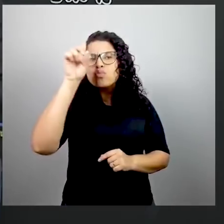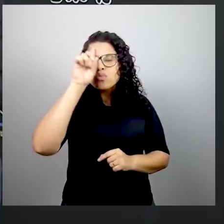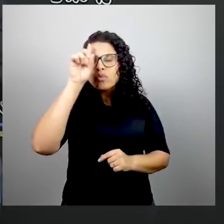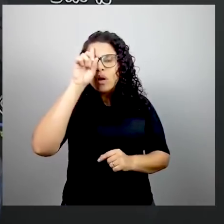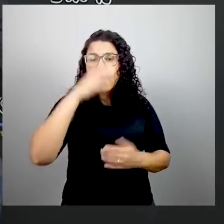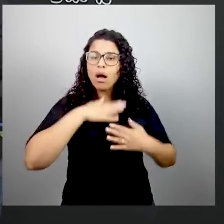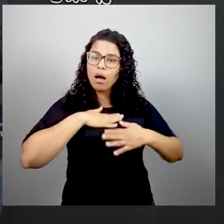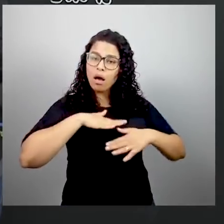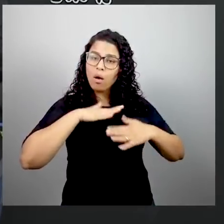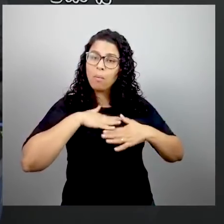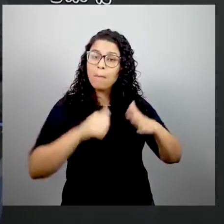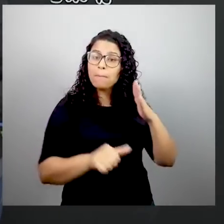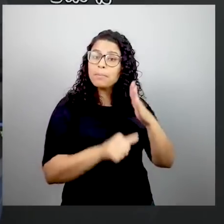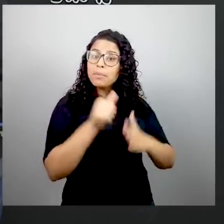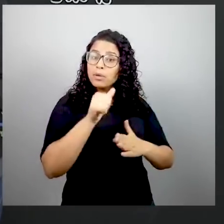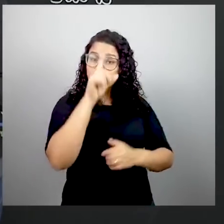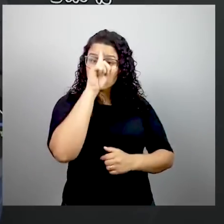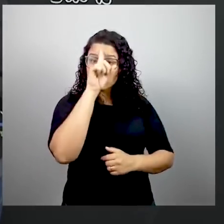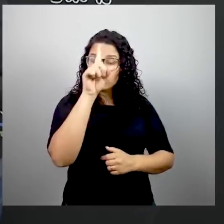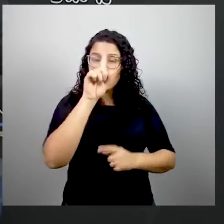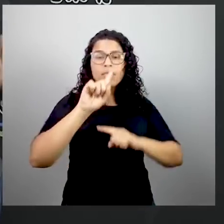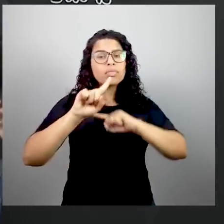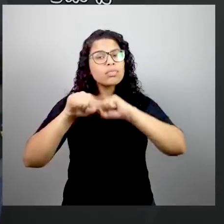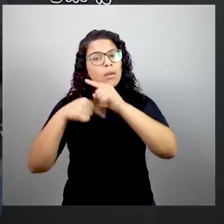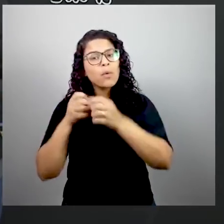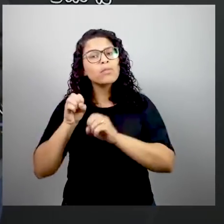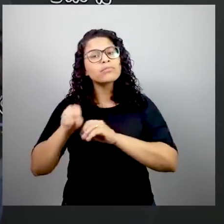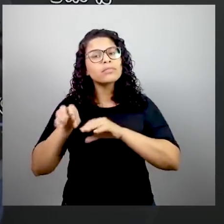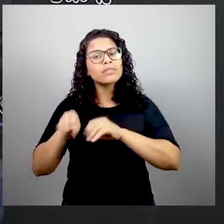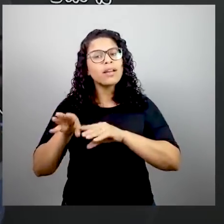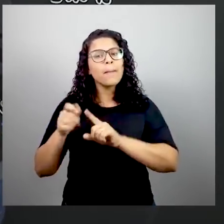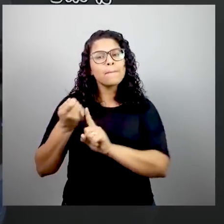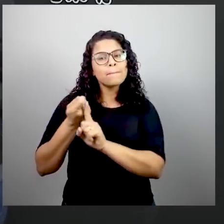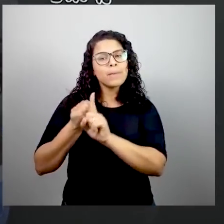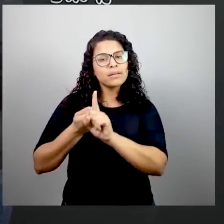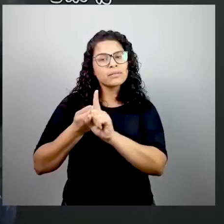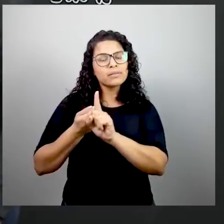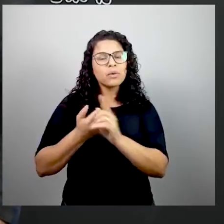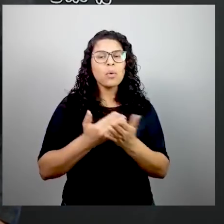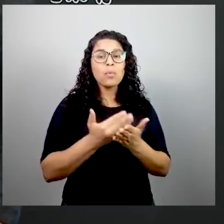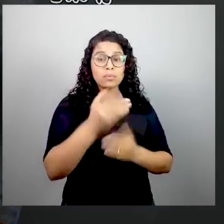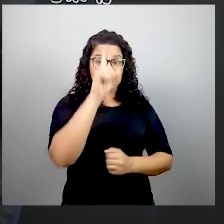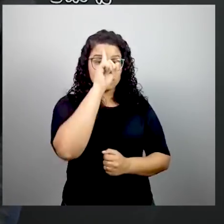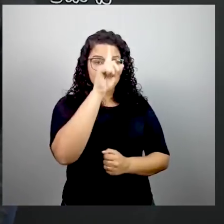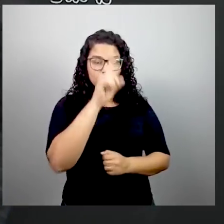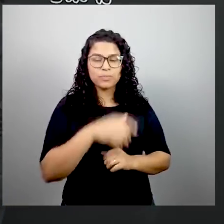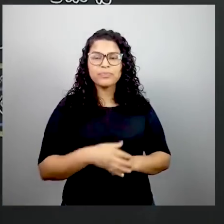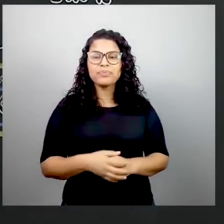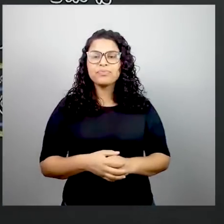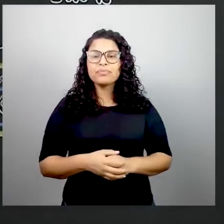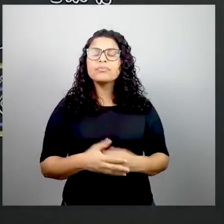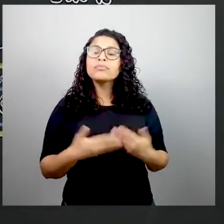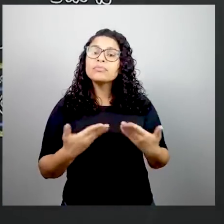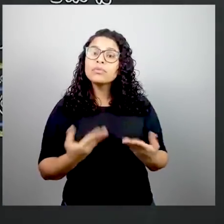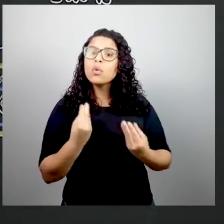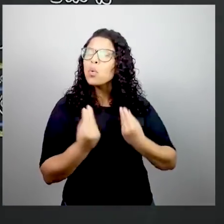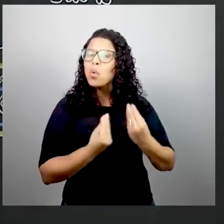por parte, primeiro por dia. Mas eu quero saber o mês inteiro, depois o mês, vamos por dia. Como é que eu faço?